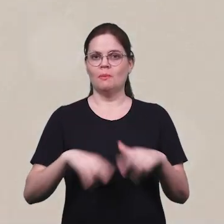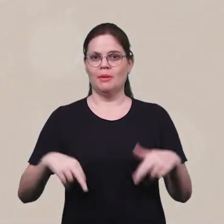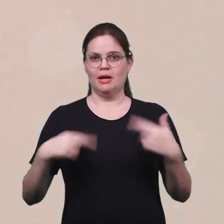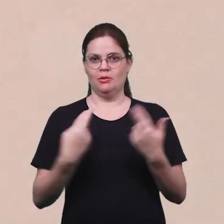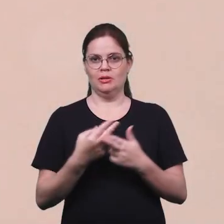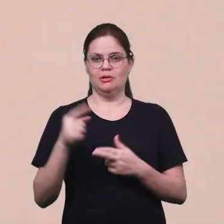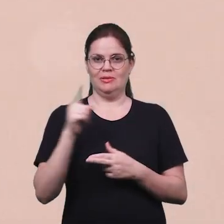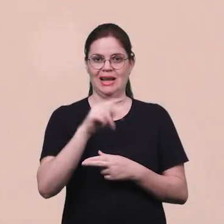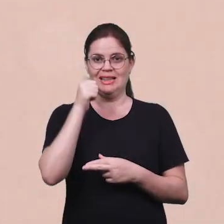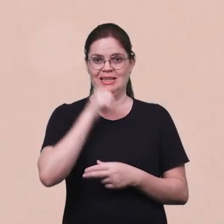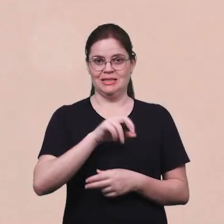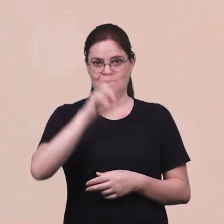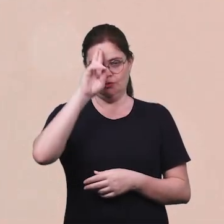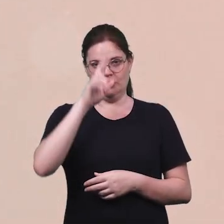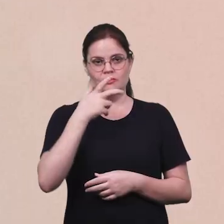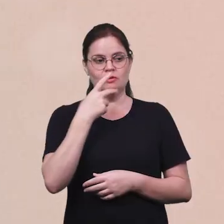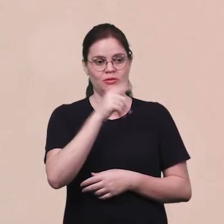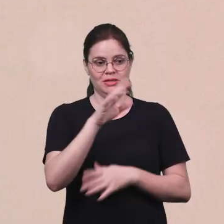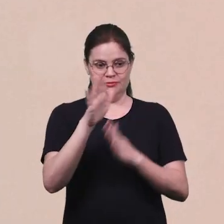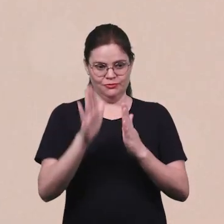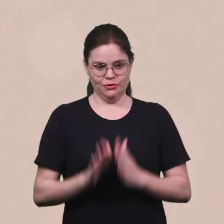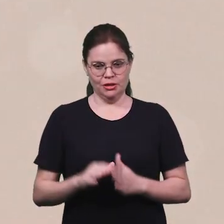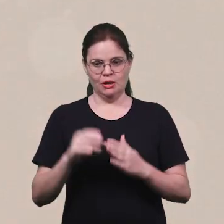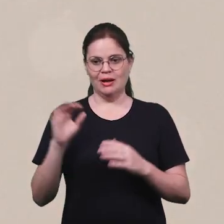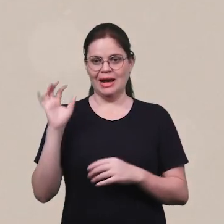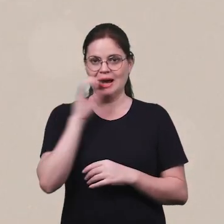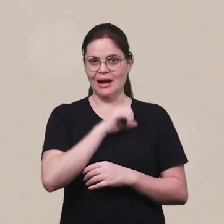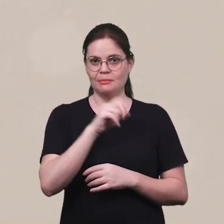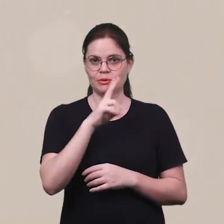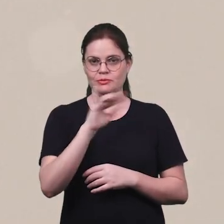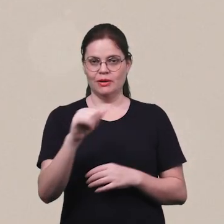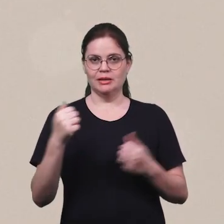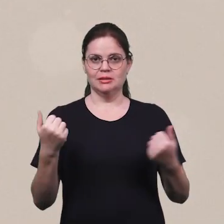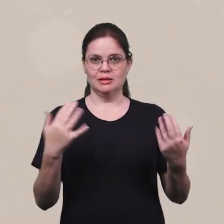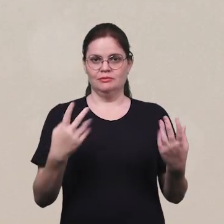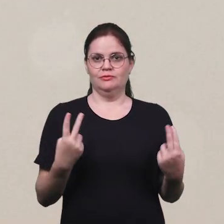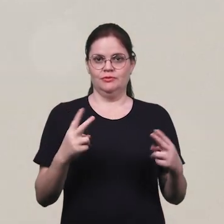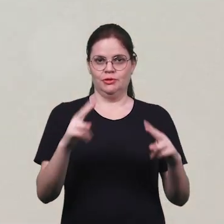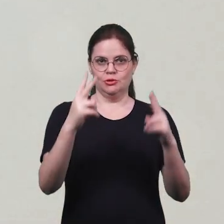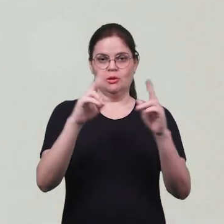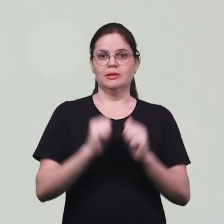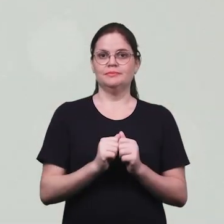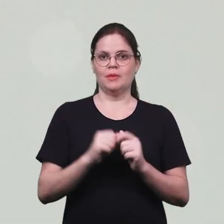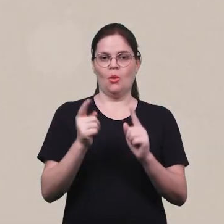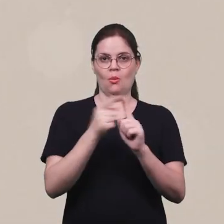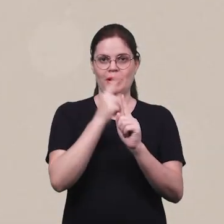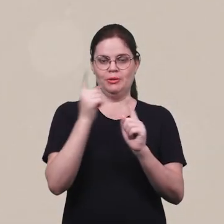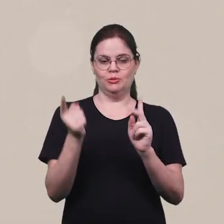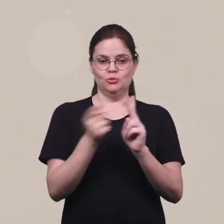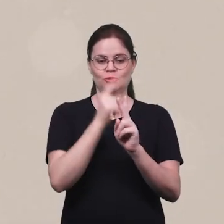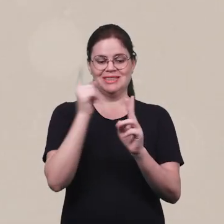fosse fiel receberia logo a vitória. Na 3ª reunião, me chegou dia